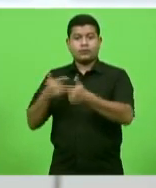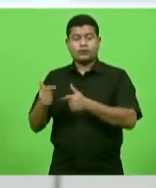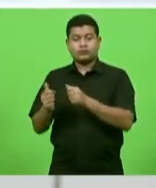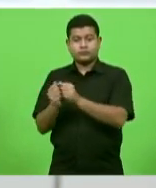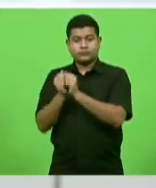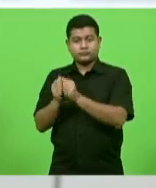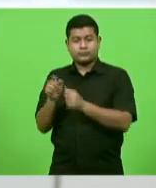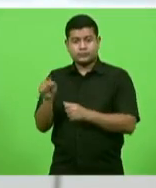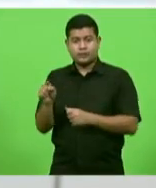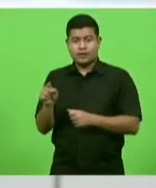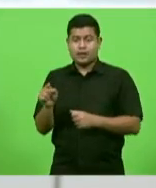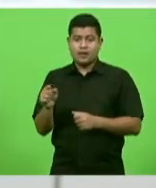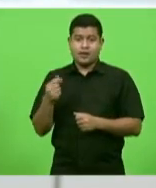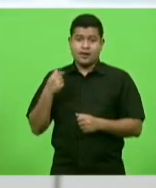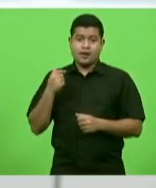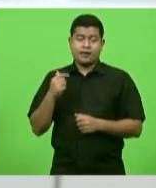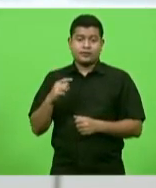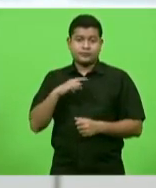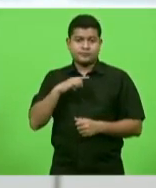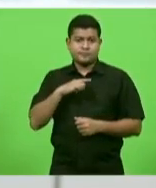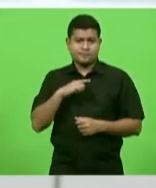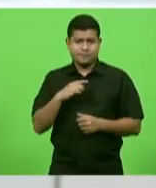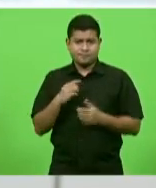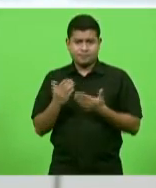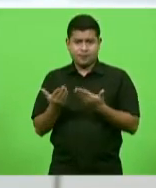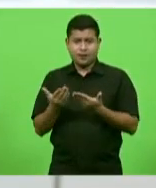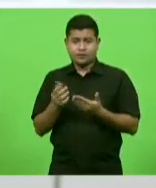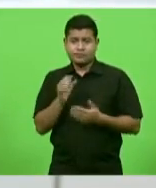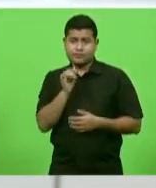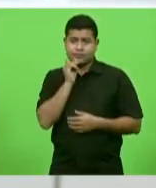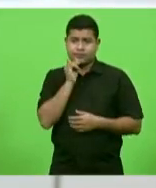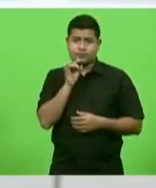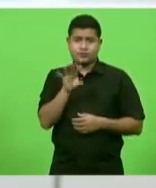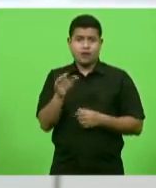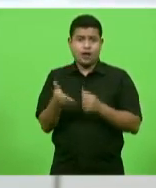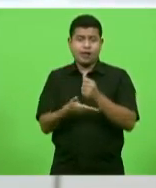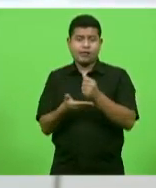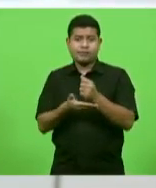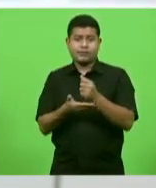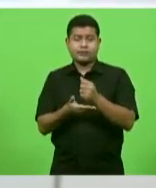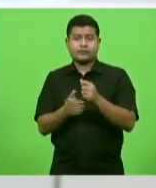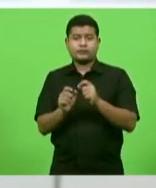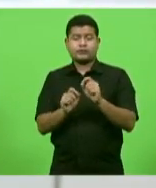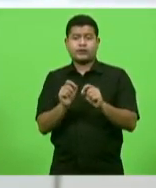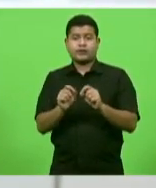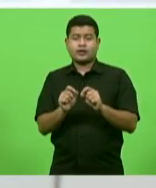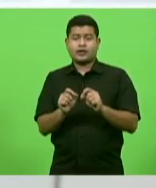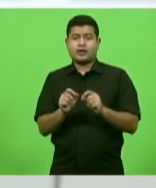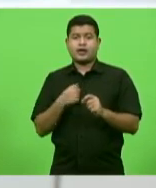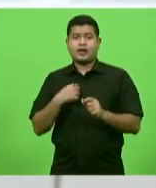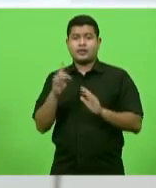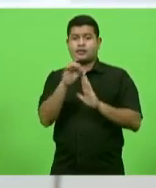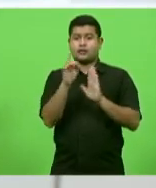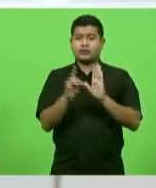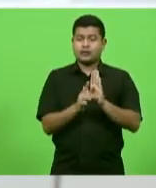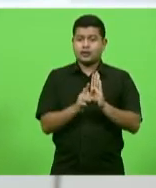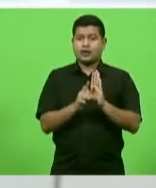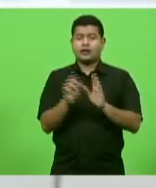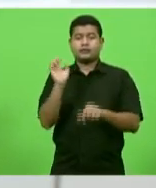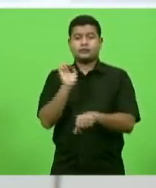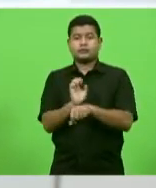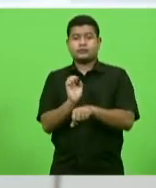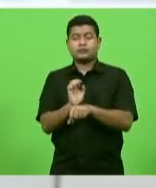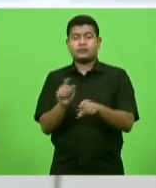não podemos presumir apenas com base em mero lançamento do Decreto Estadual e